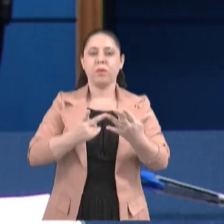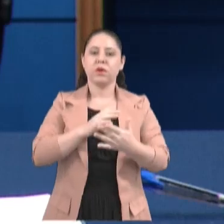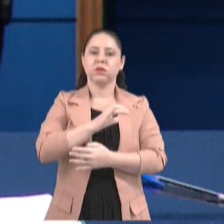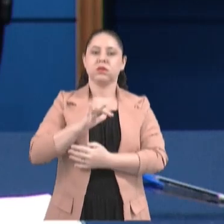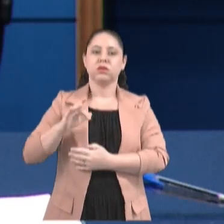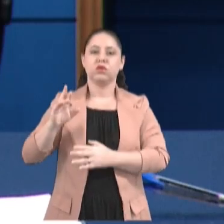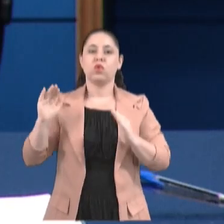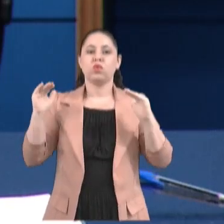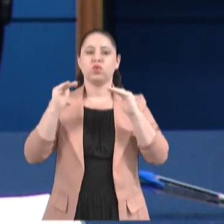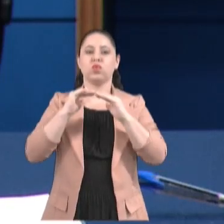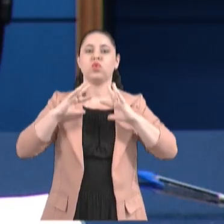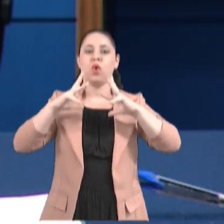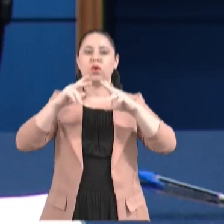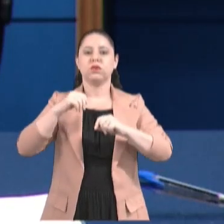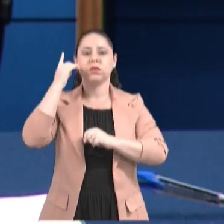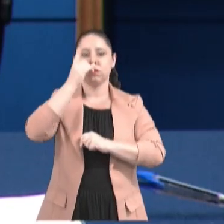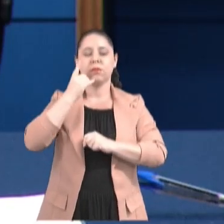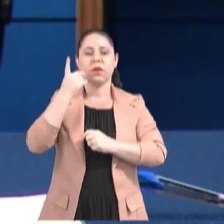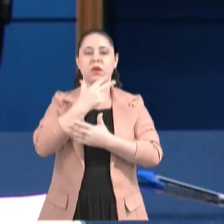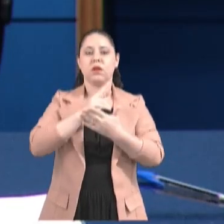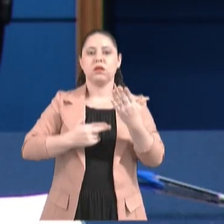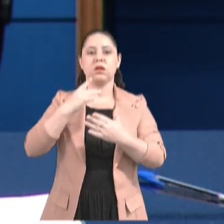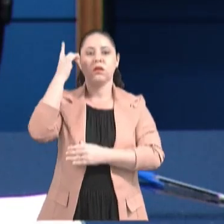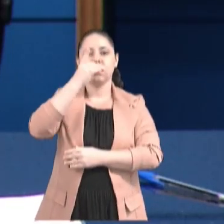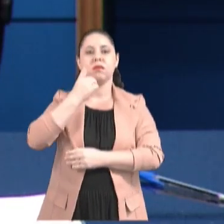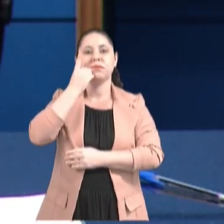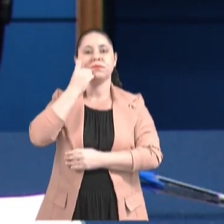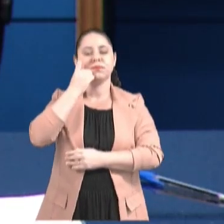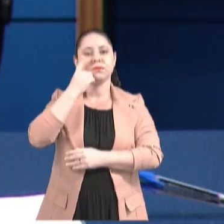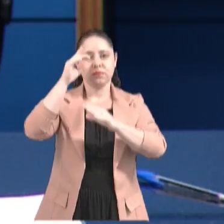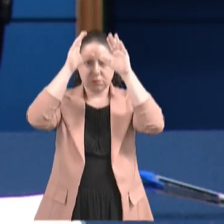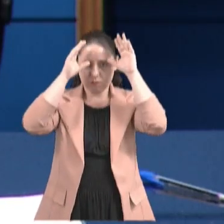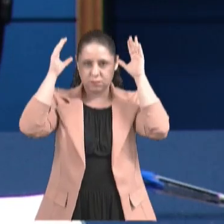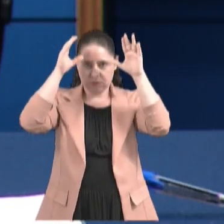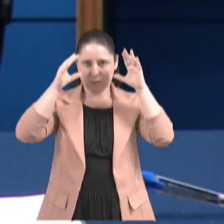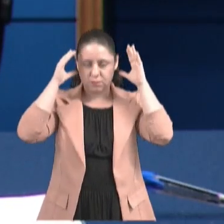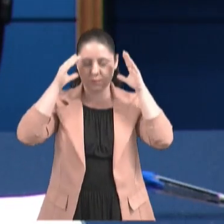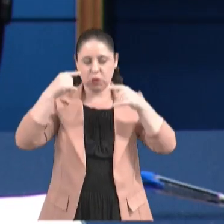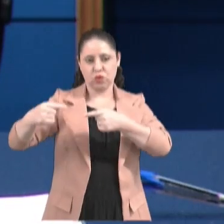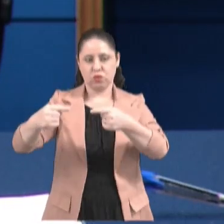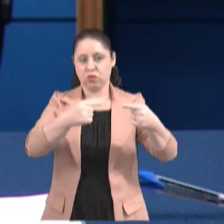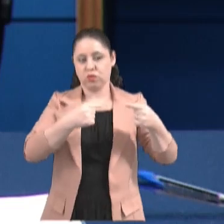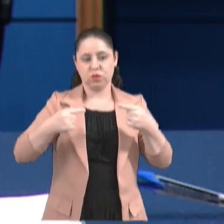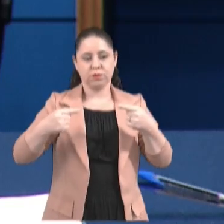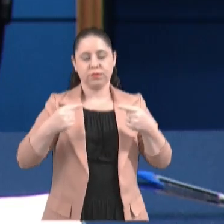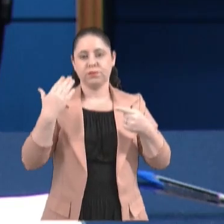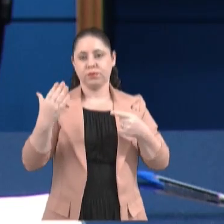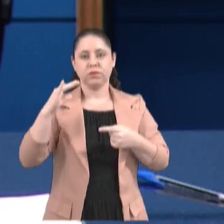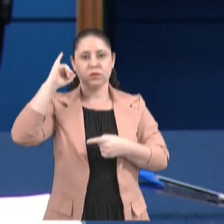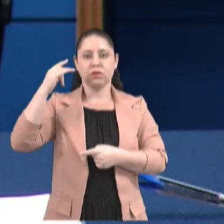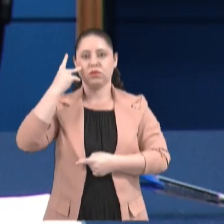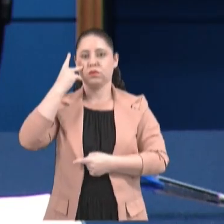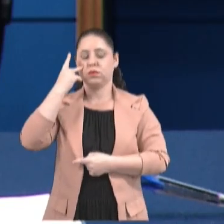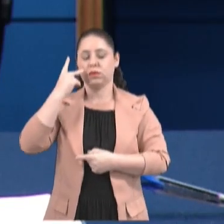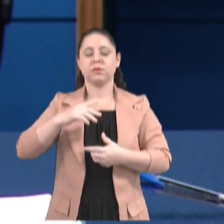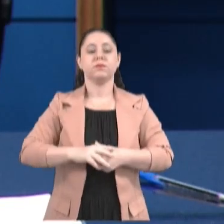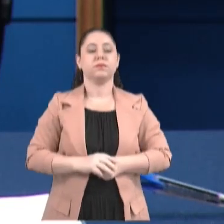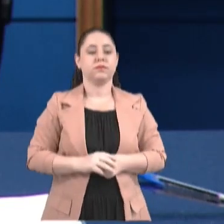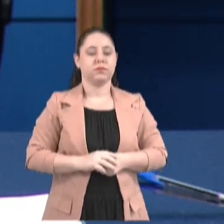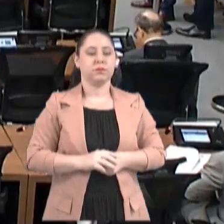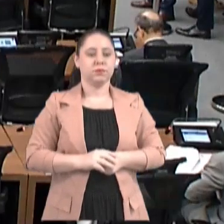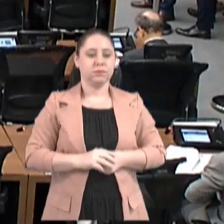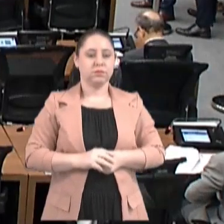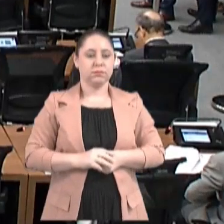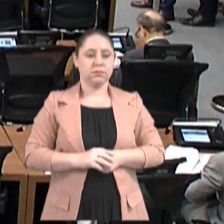da CCJ foi favorável por unanimidade, o relator foi o deputado Caravina. Em discussão, para discutir, deputado João